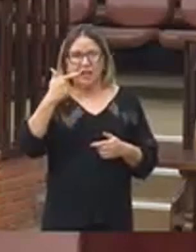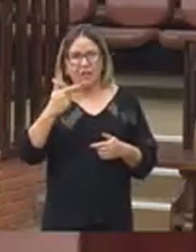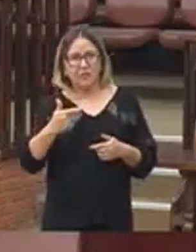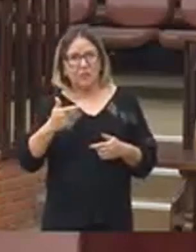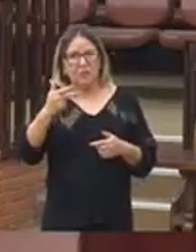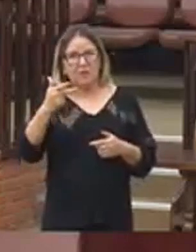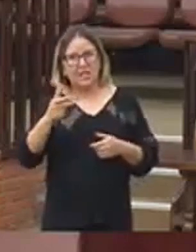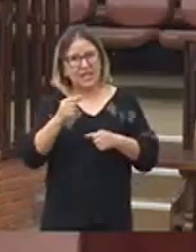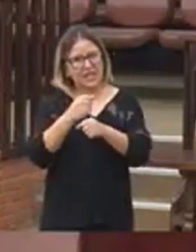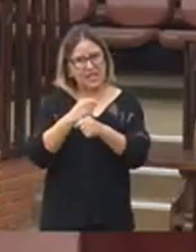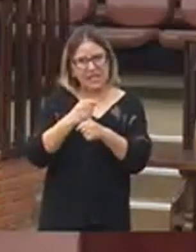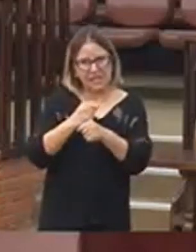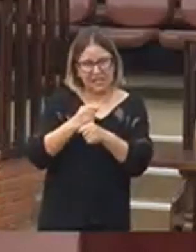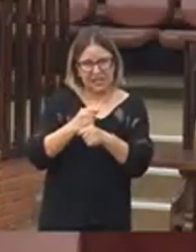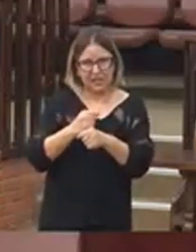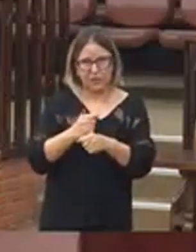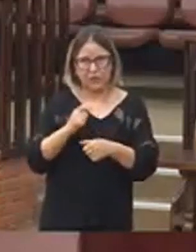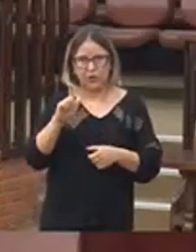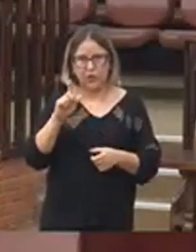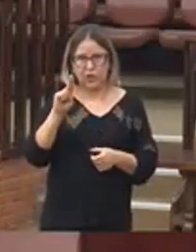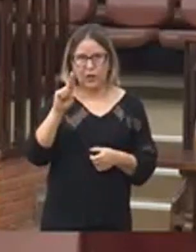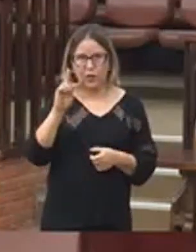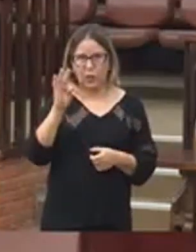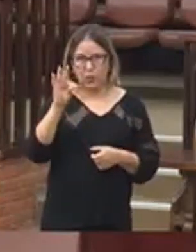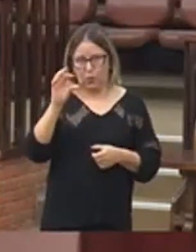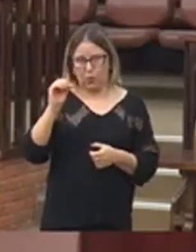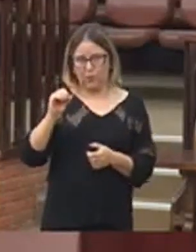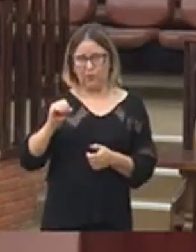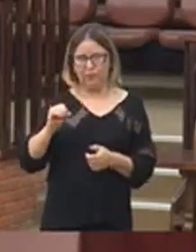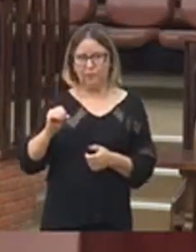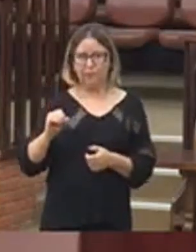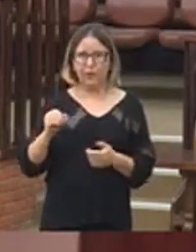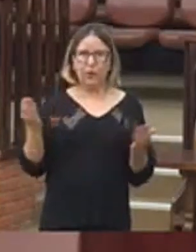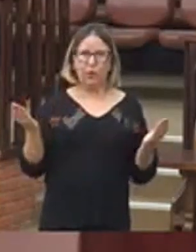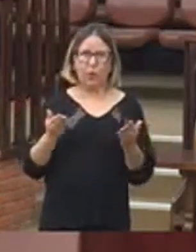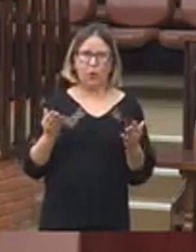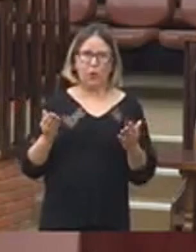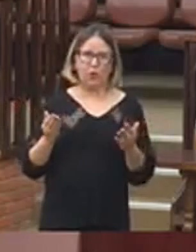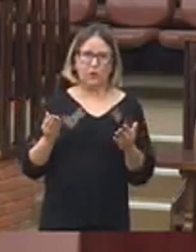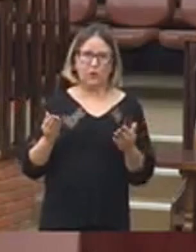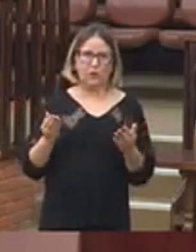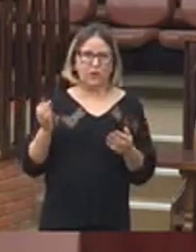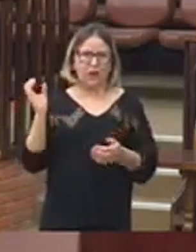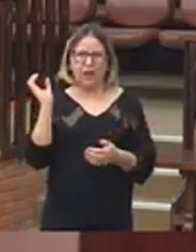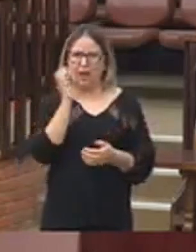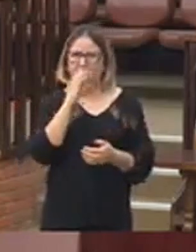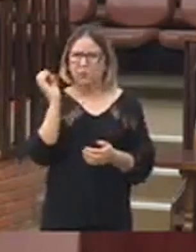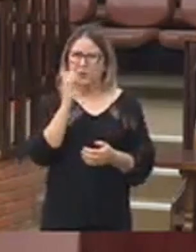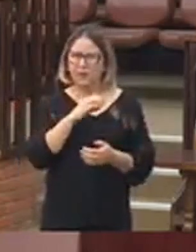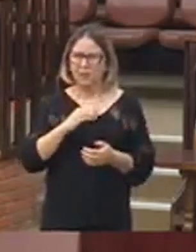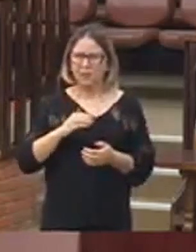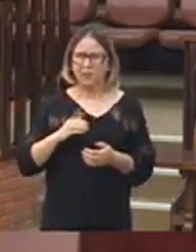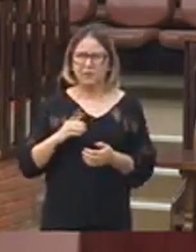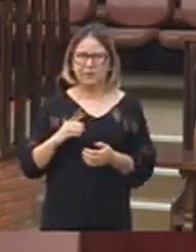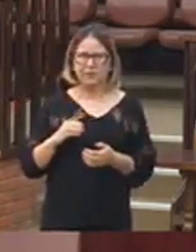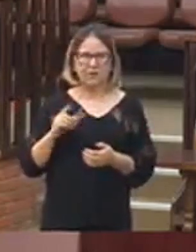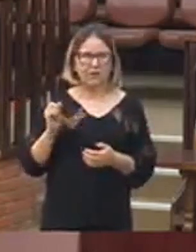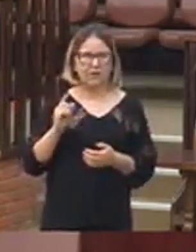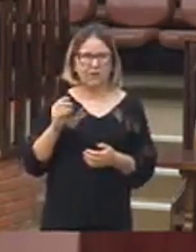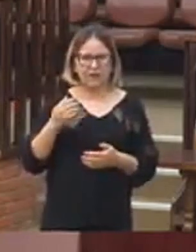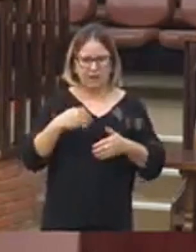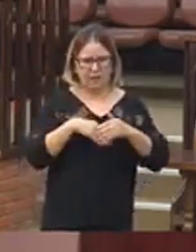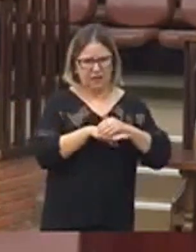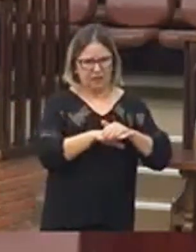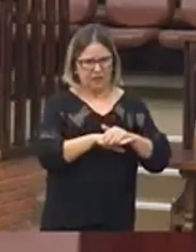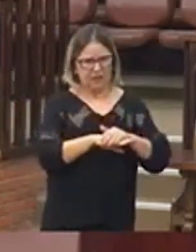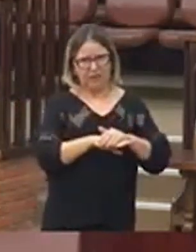Hoje os lutos são muito ligeiros. O defunto ainda está quente, já acabou o luto.